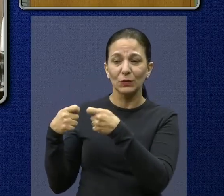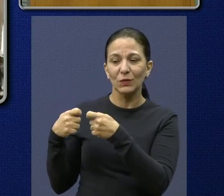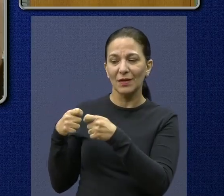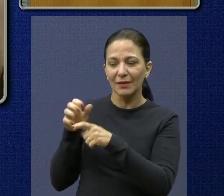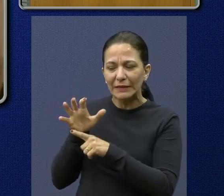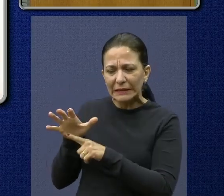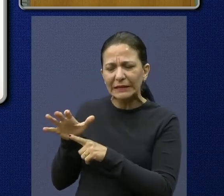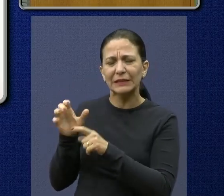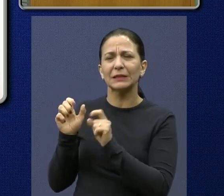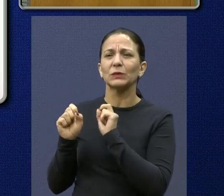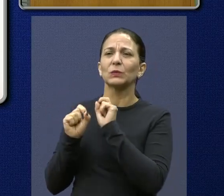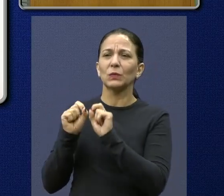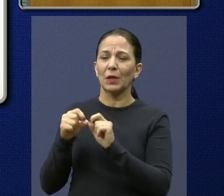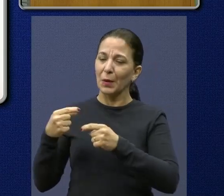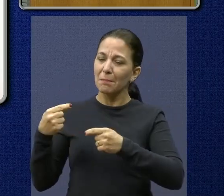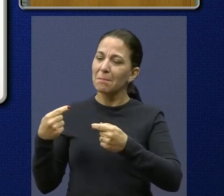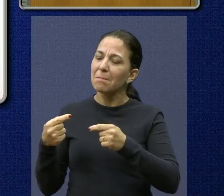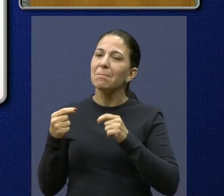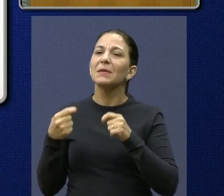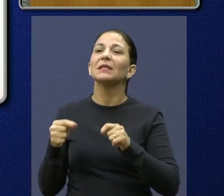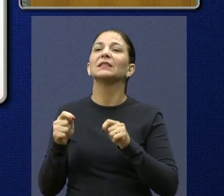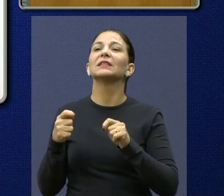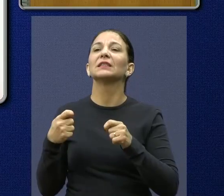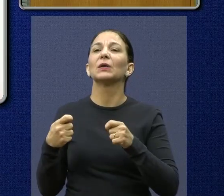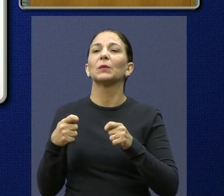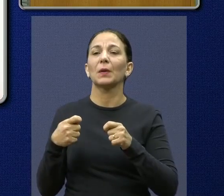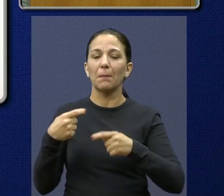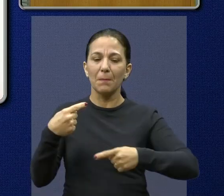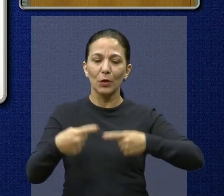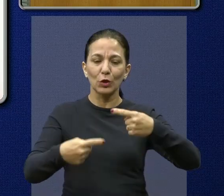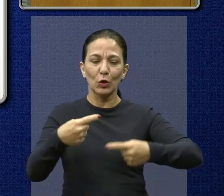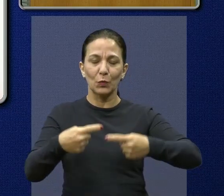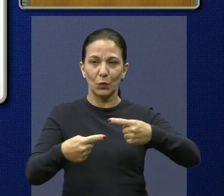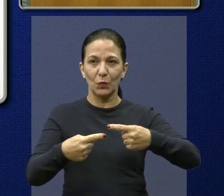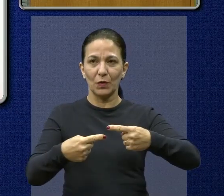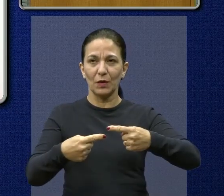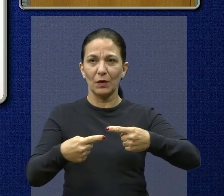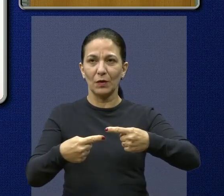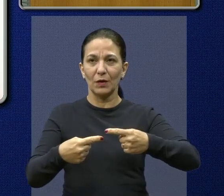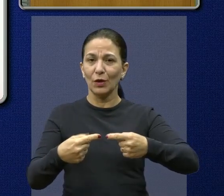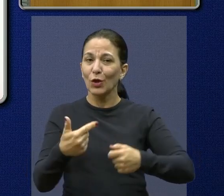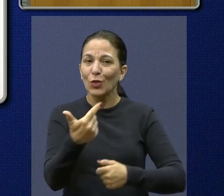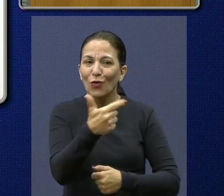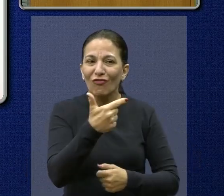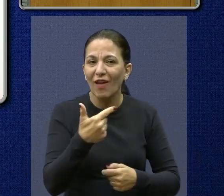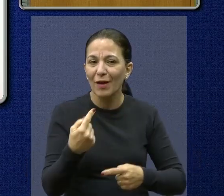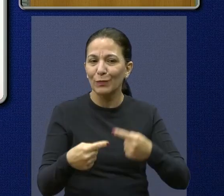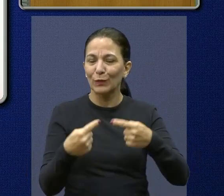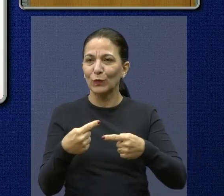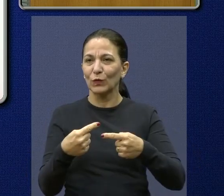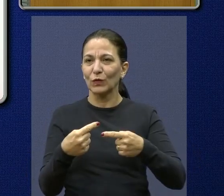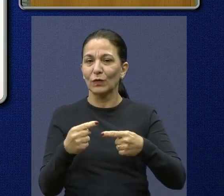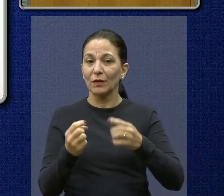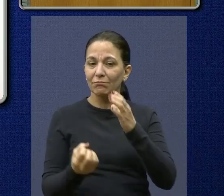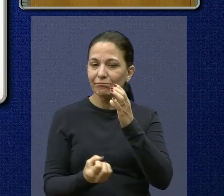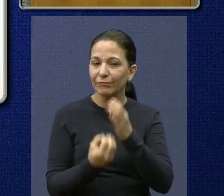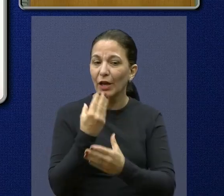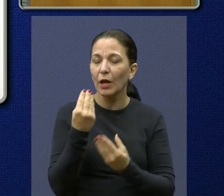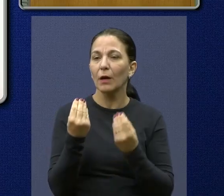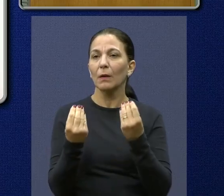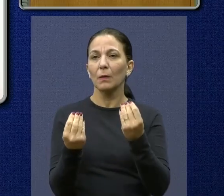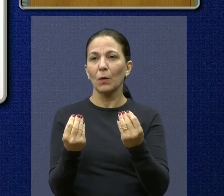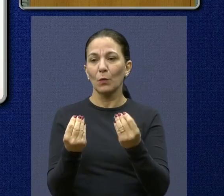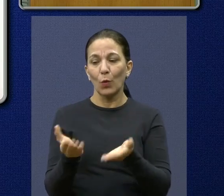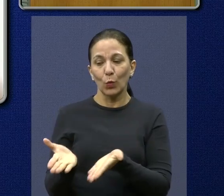disso, né, é políticas públicas, né? Tem que não existe. Né? Qual é a política pública que vai ser criada? Porque